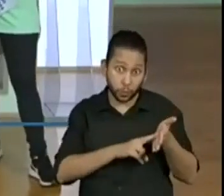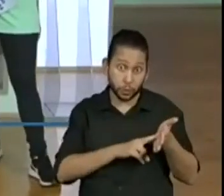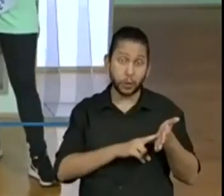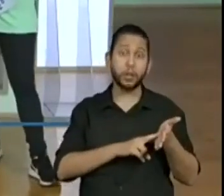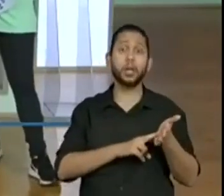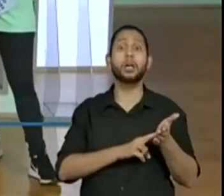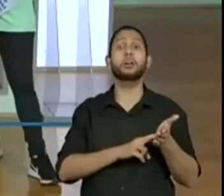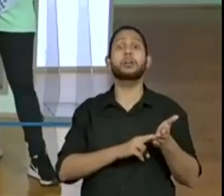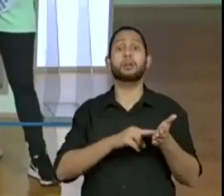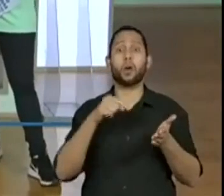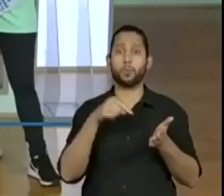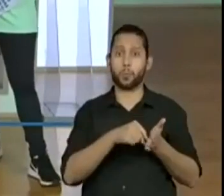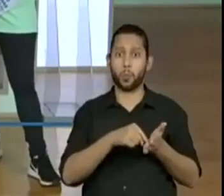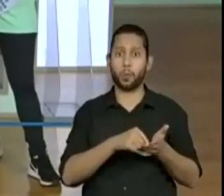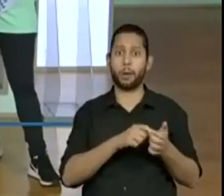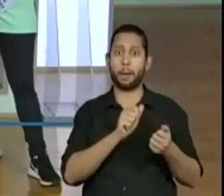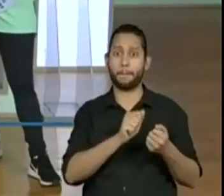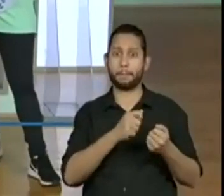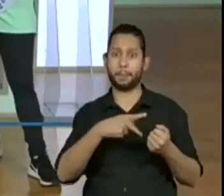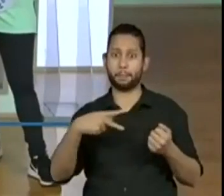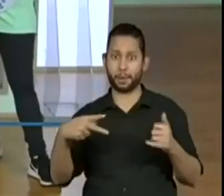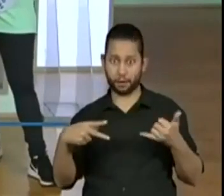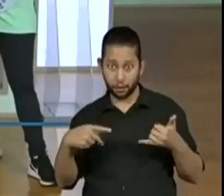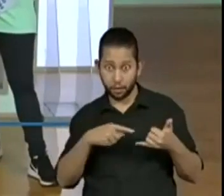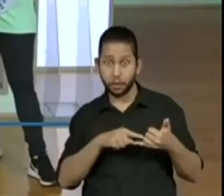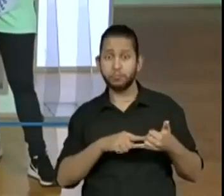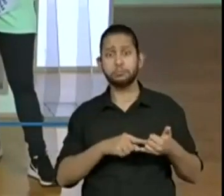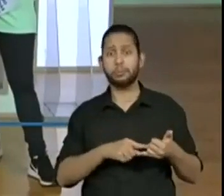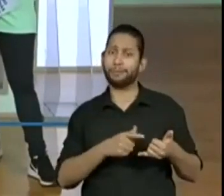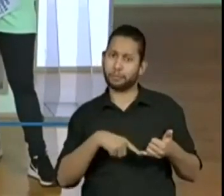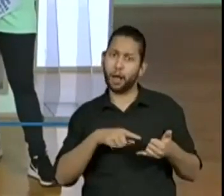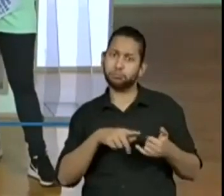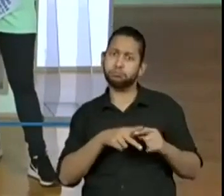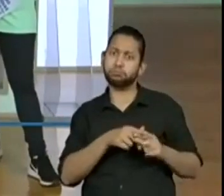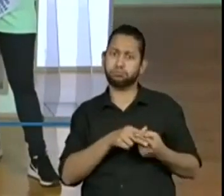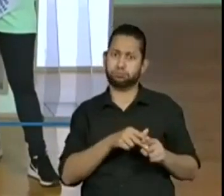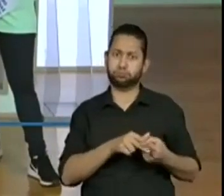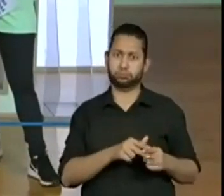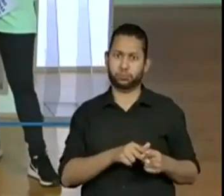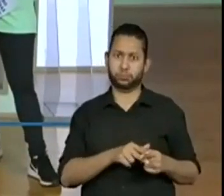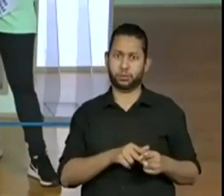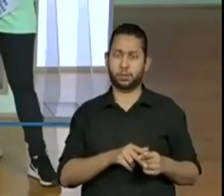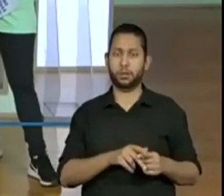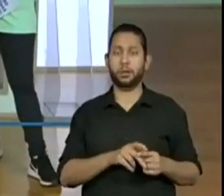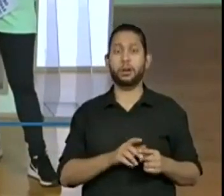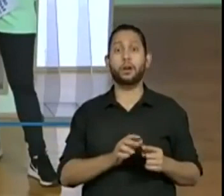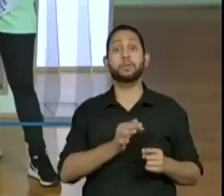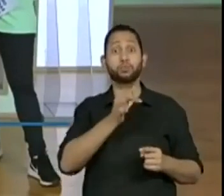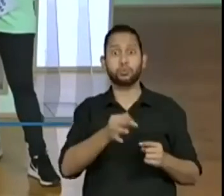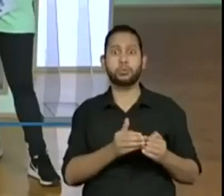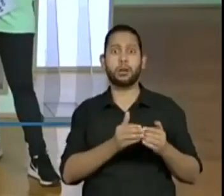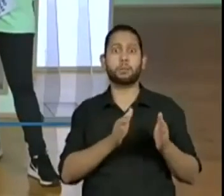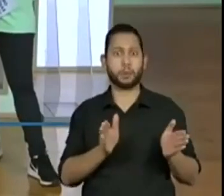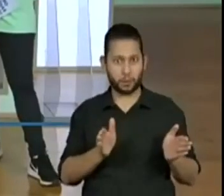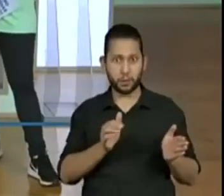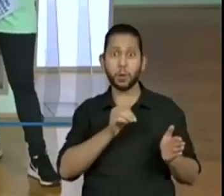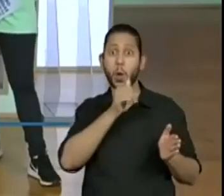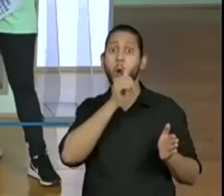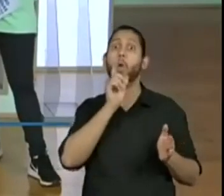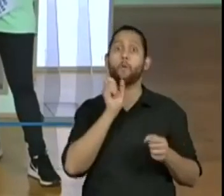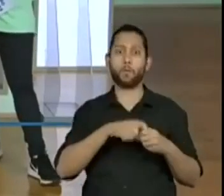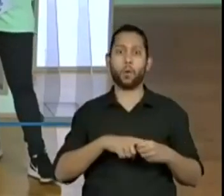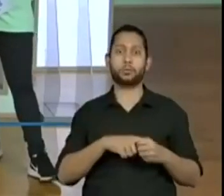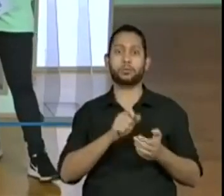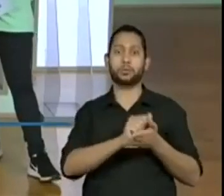Então, por enquanto não está tendo tarefa, mas vai olhando que a hora que a manutenção acabar, vai aparecer